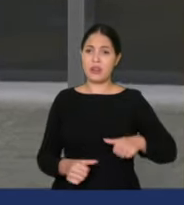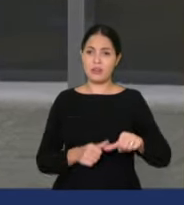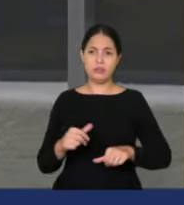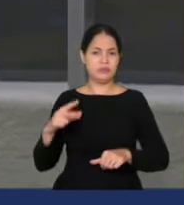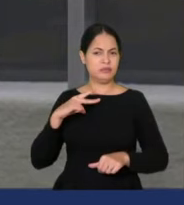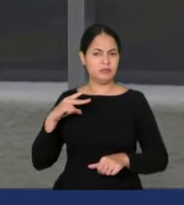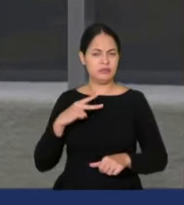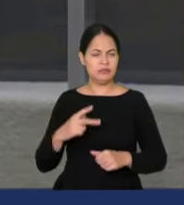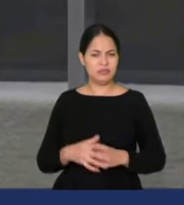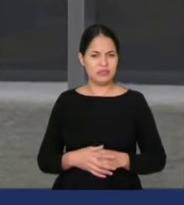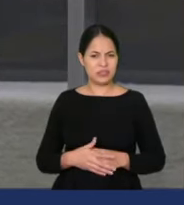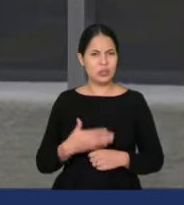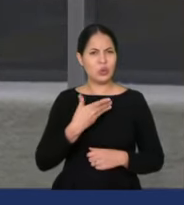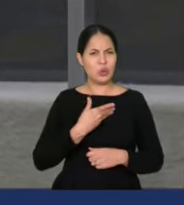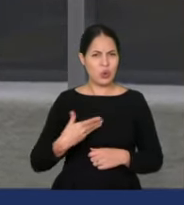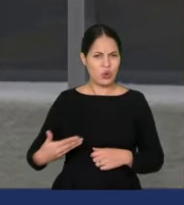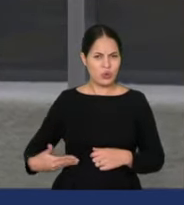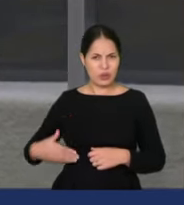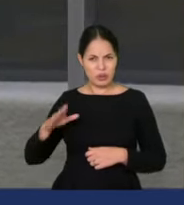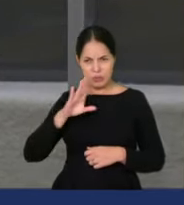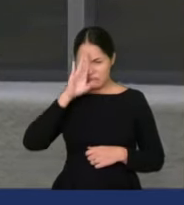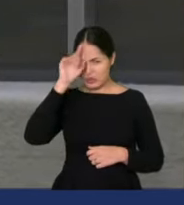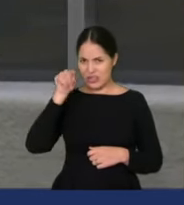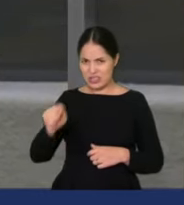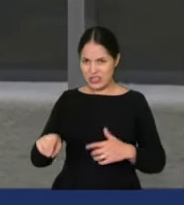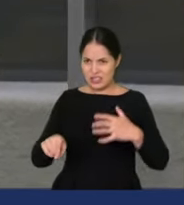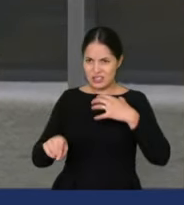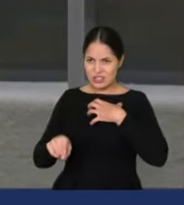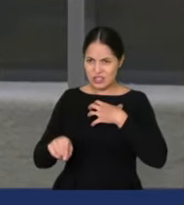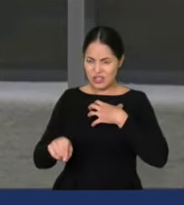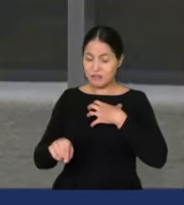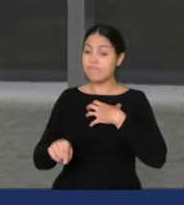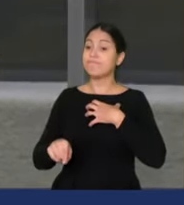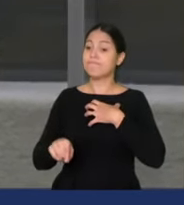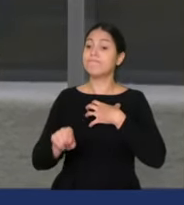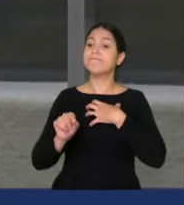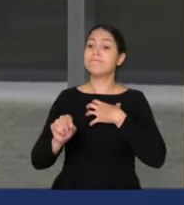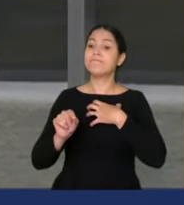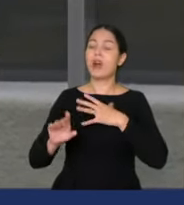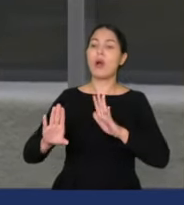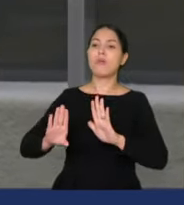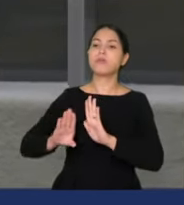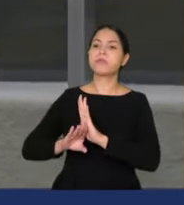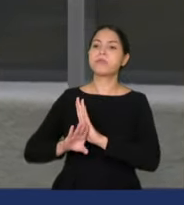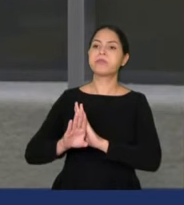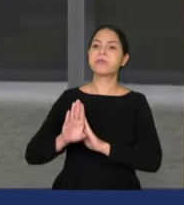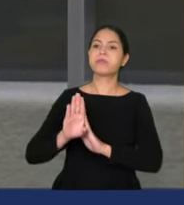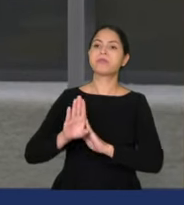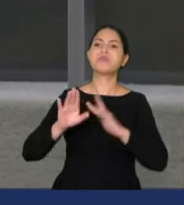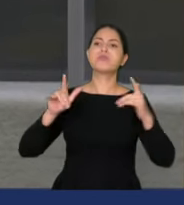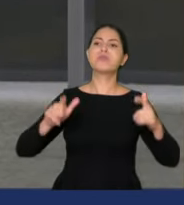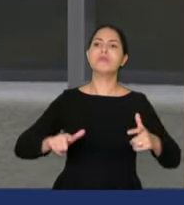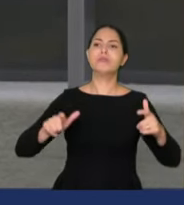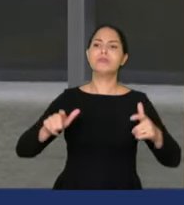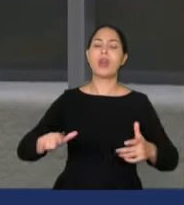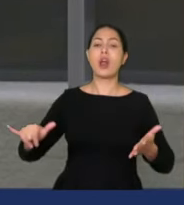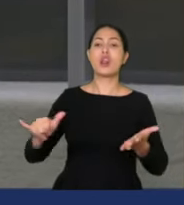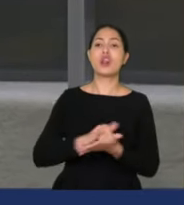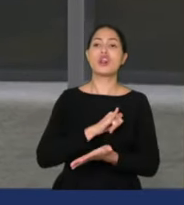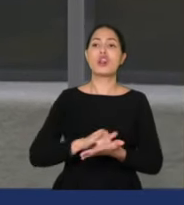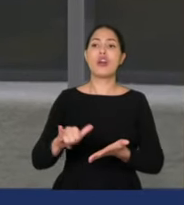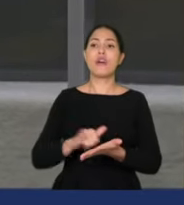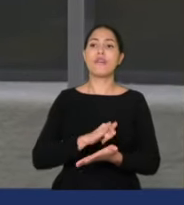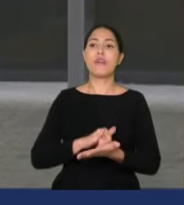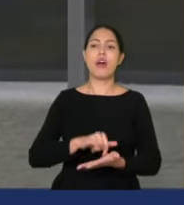governo Bolsonaro está fazendo é enchendo a burra dos acionistas na Bolsa de Nova York com essa